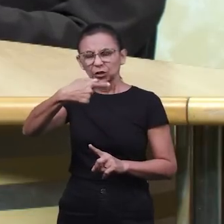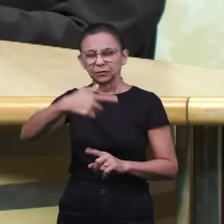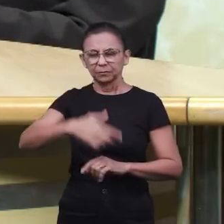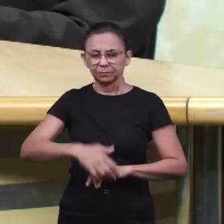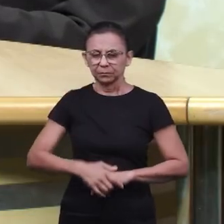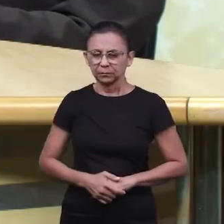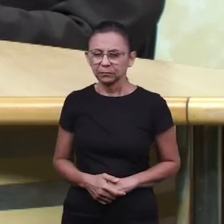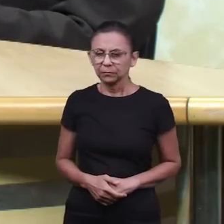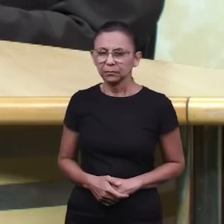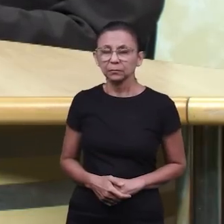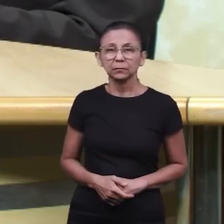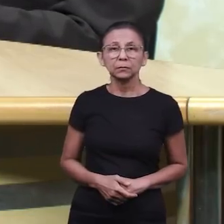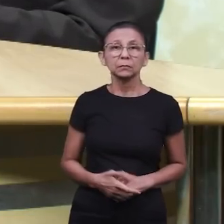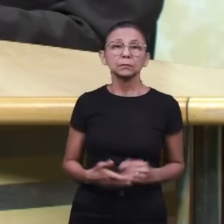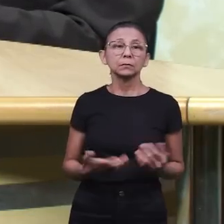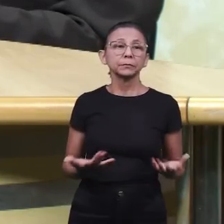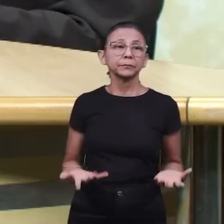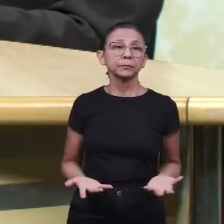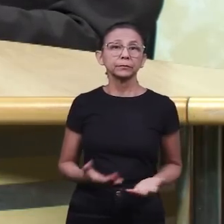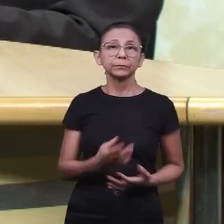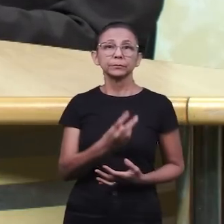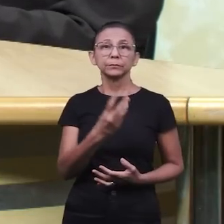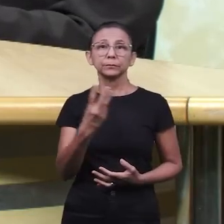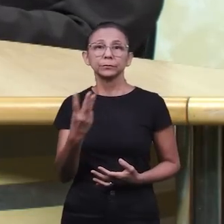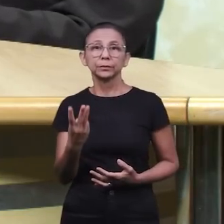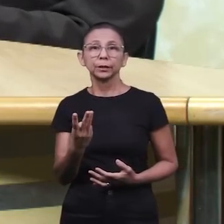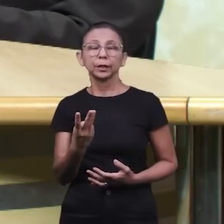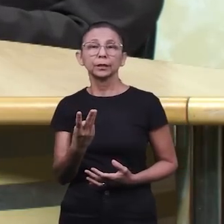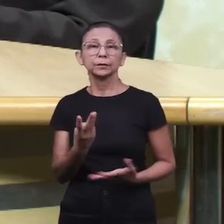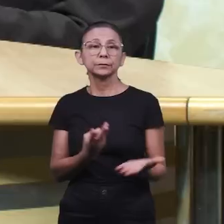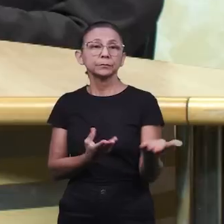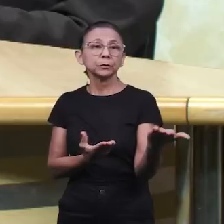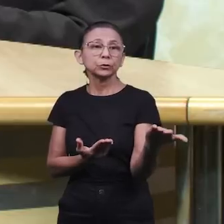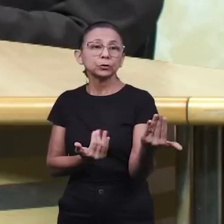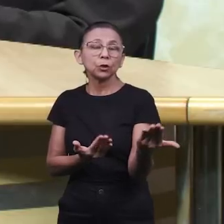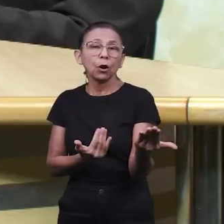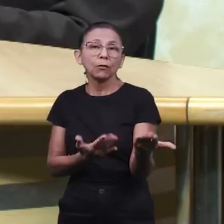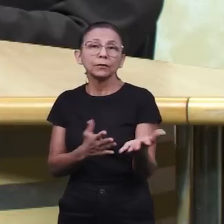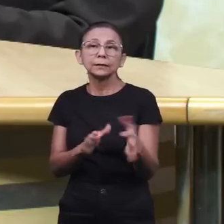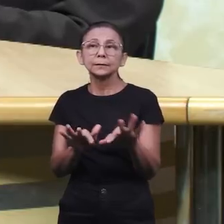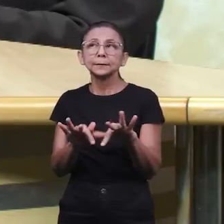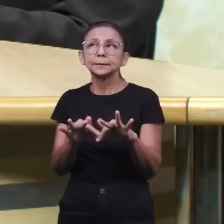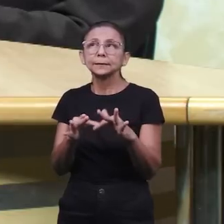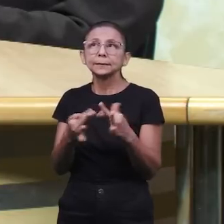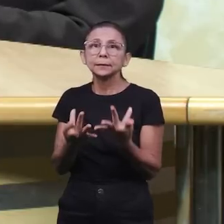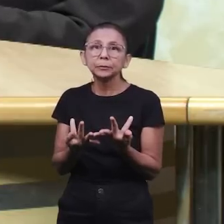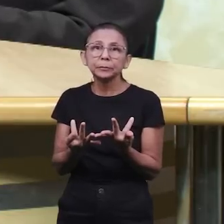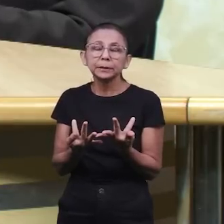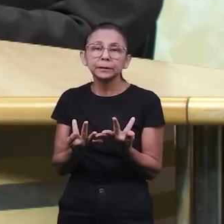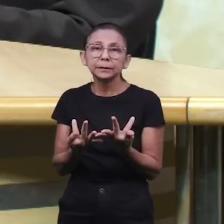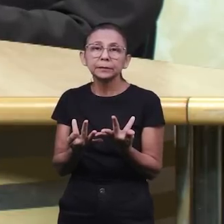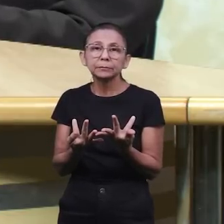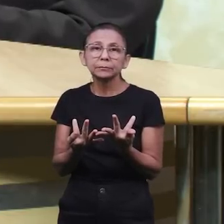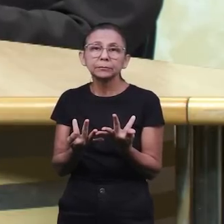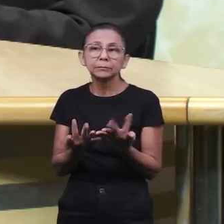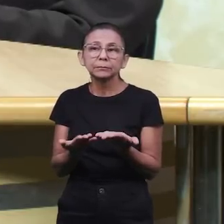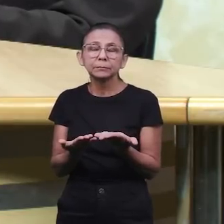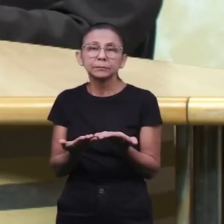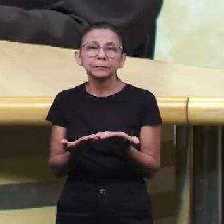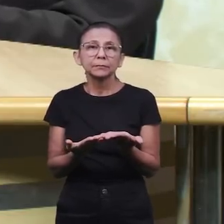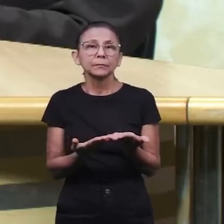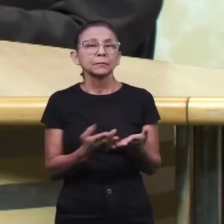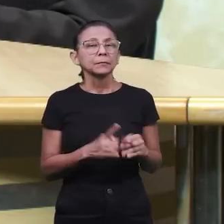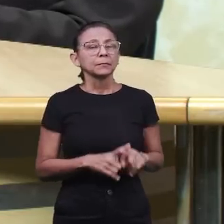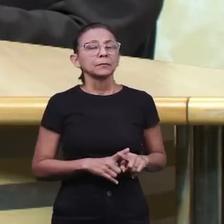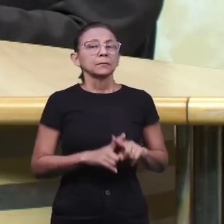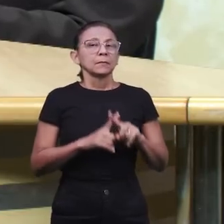3 jovens inofensivos, que não oferecia nenhuma ameaça a ele, mas é o homem endeusado.